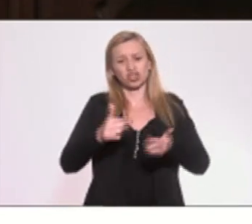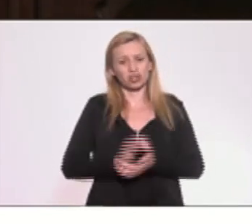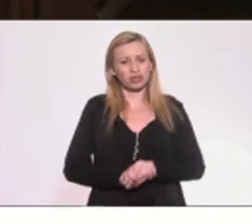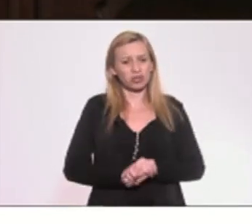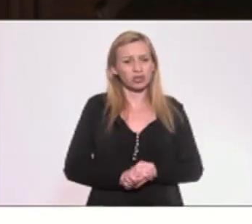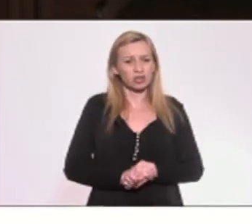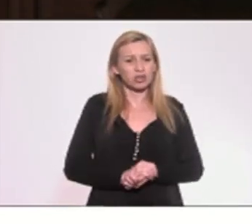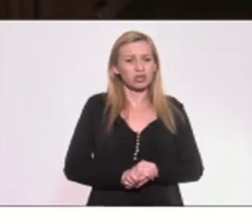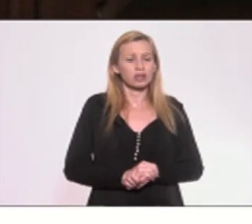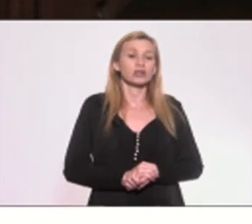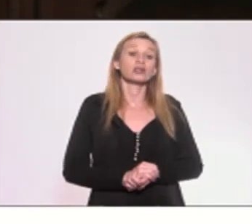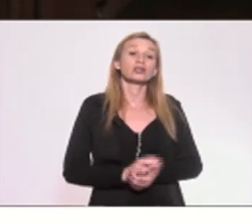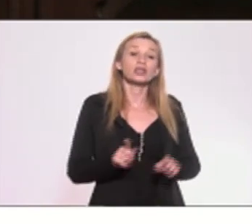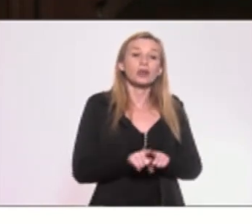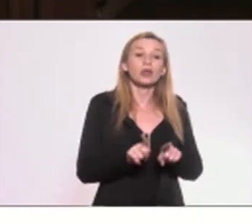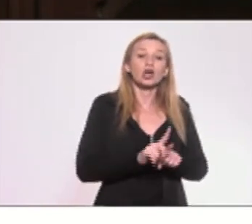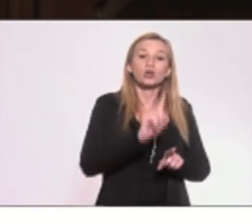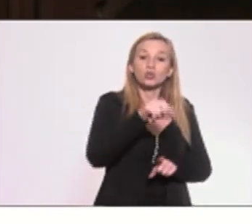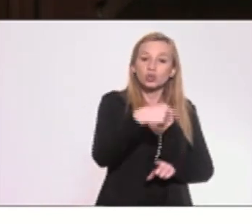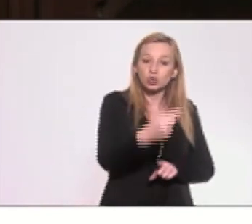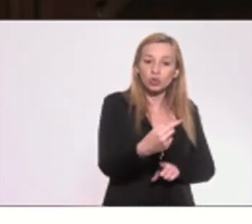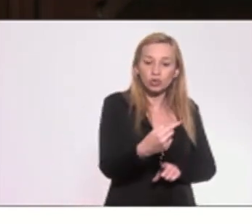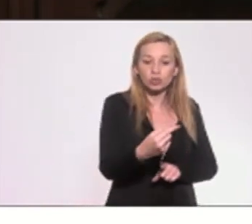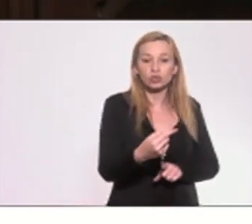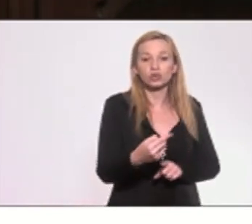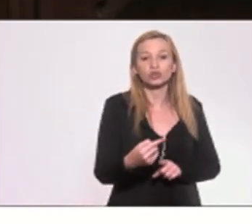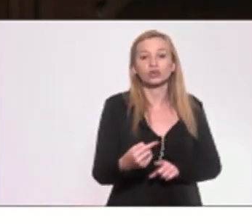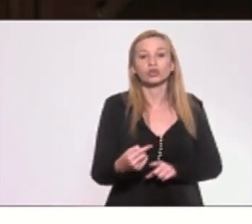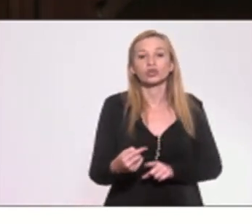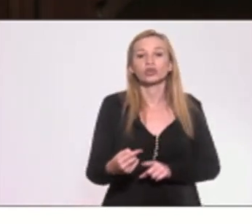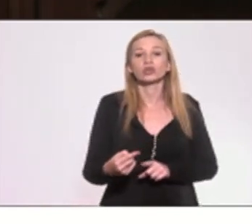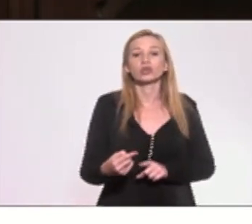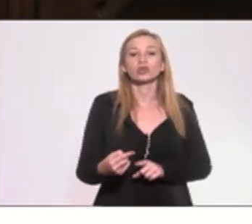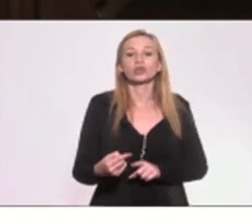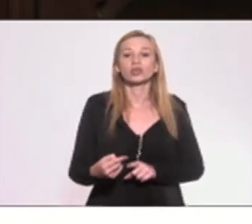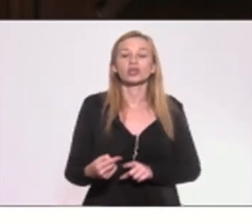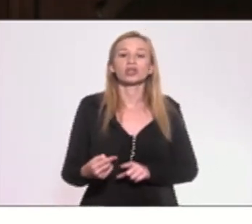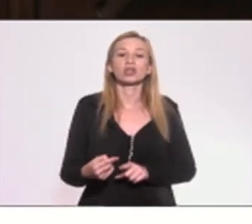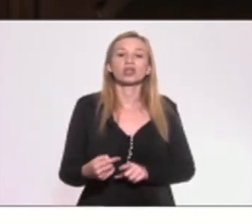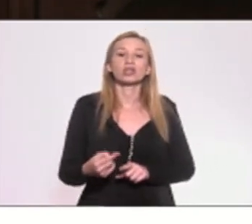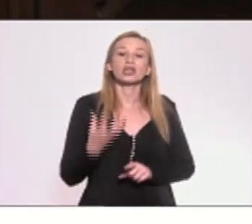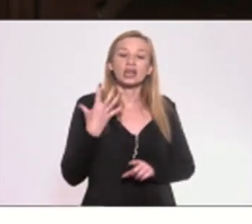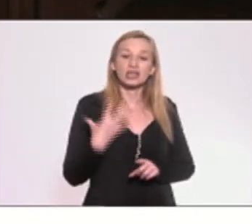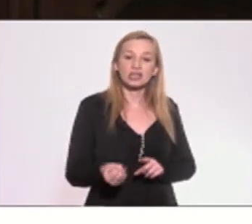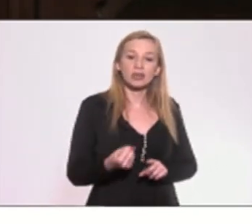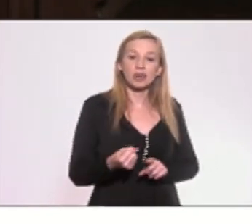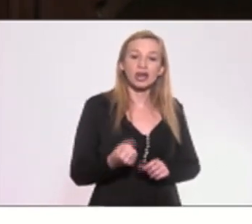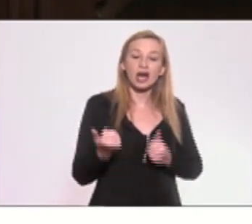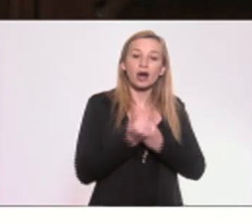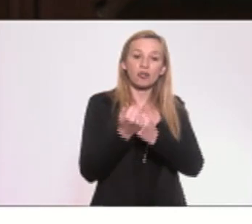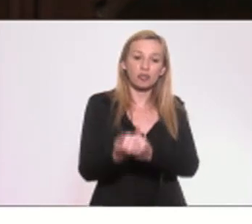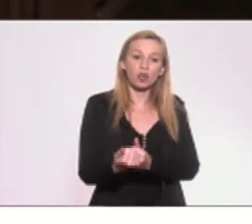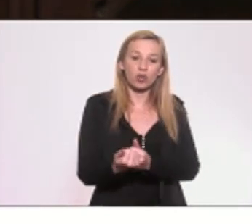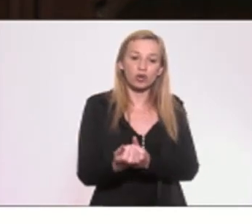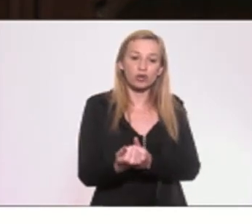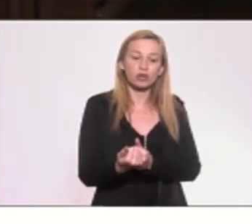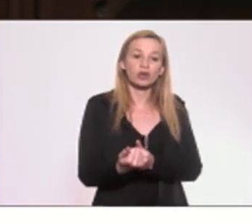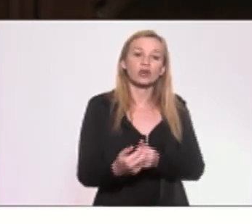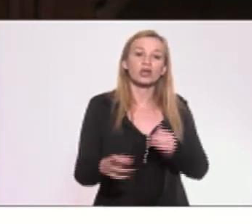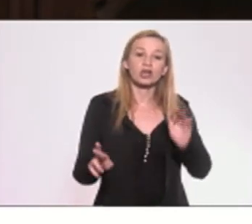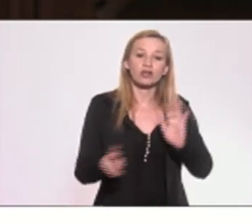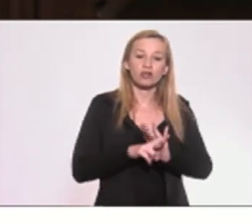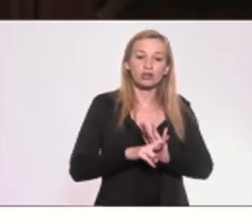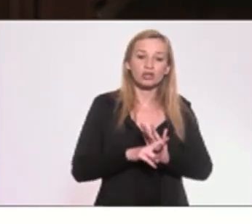também beneficiados pela resolução que foi aprovada aqui na Alerj, que sequer